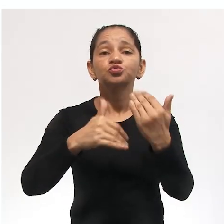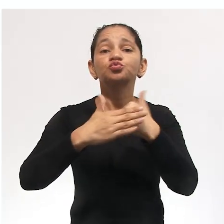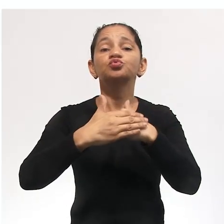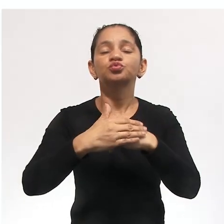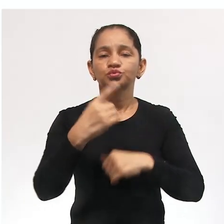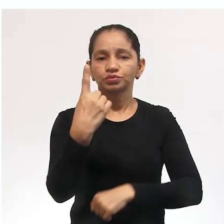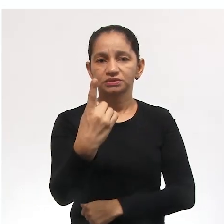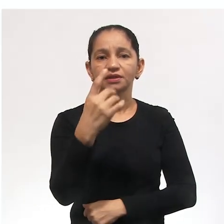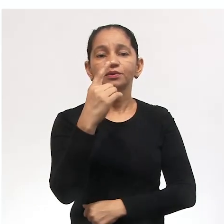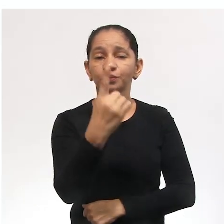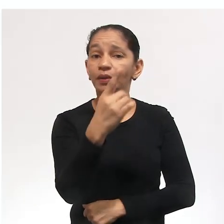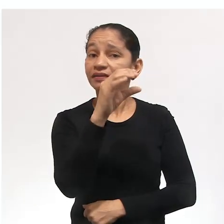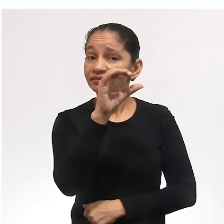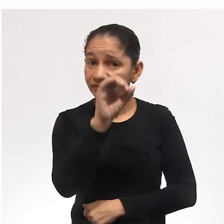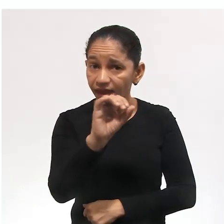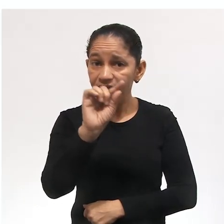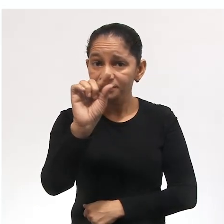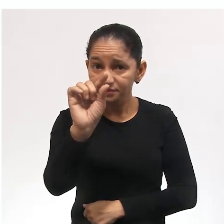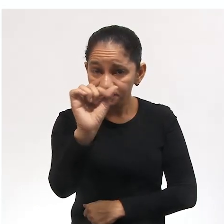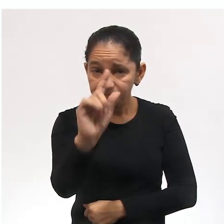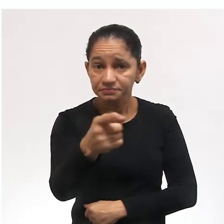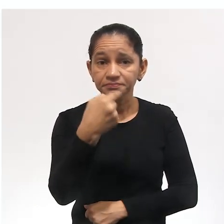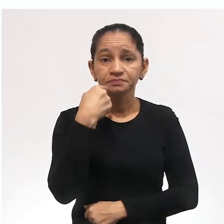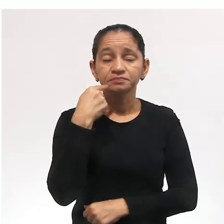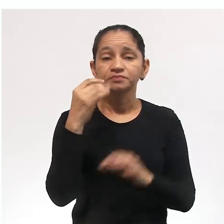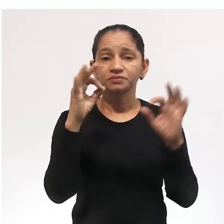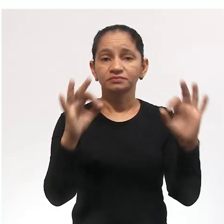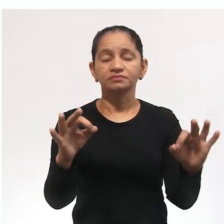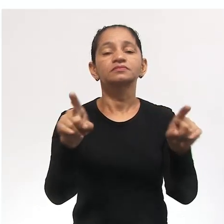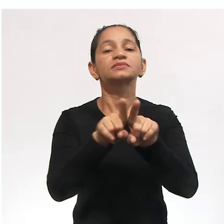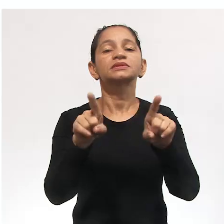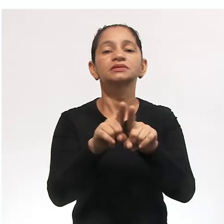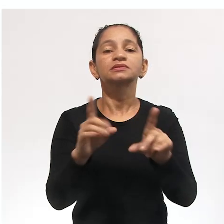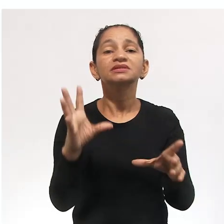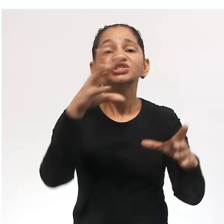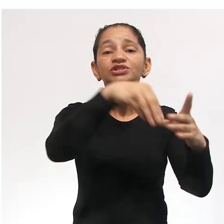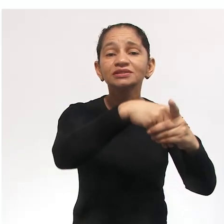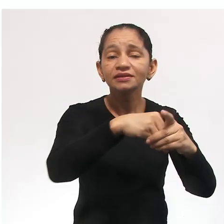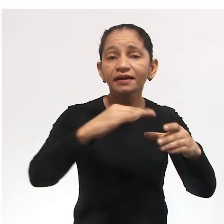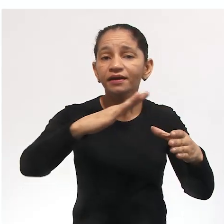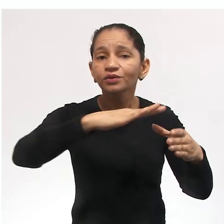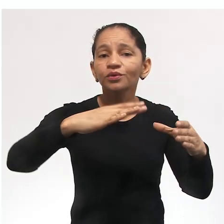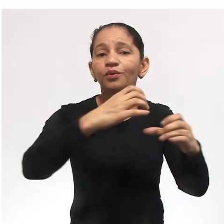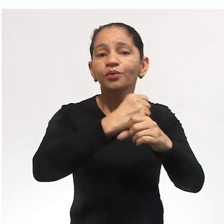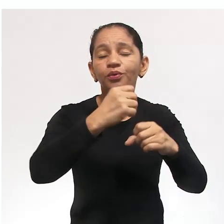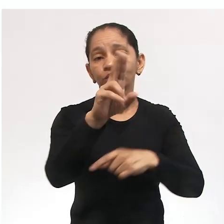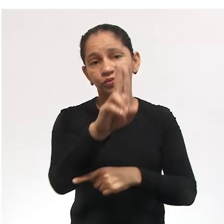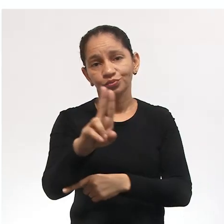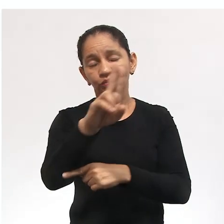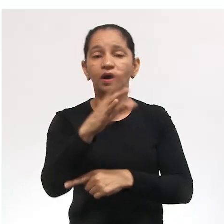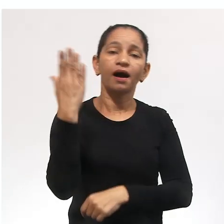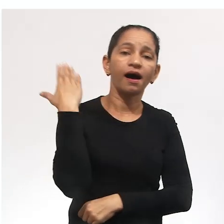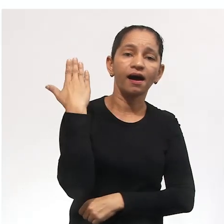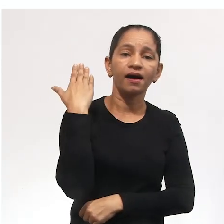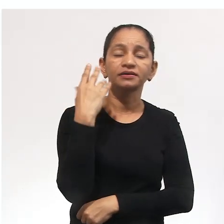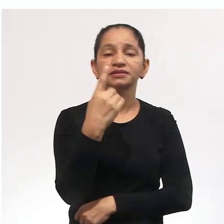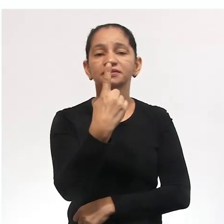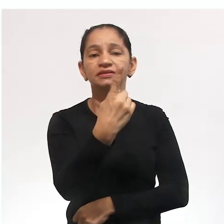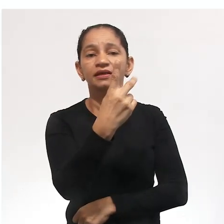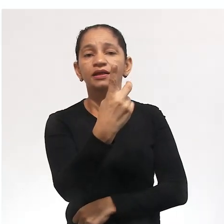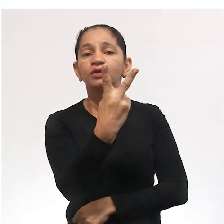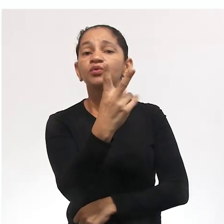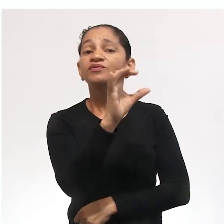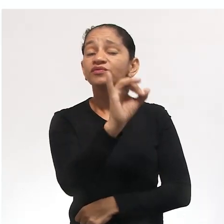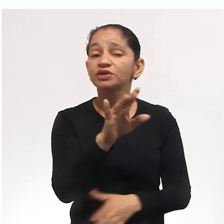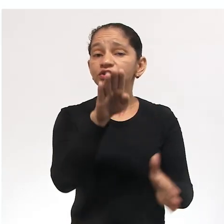tá certo? E ele foi adquirido do nosso caixa. Então, o caixa que estava com saldo de 120, agora está com